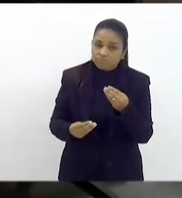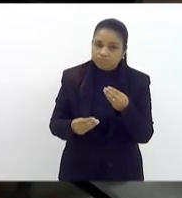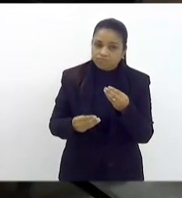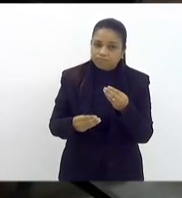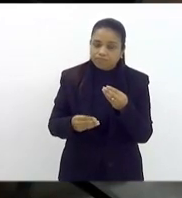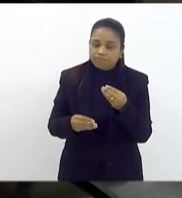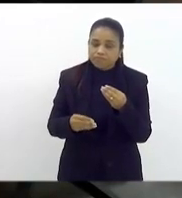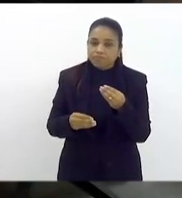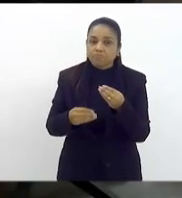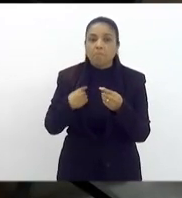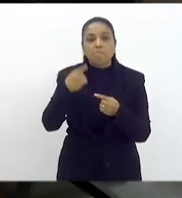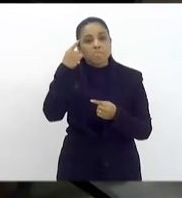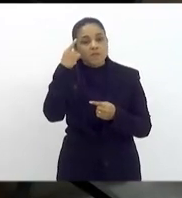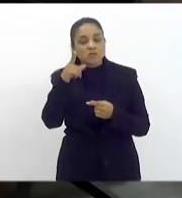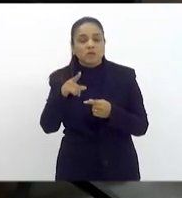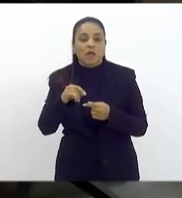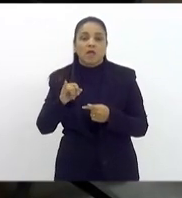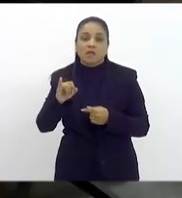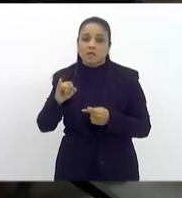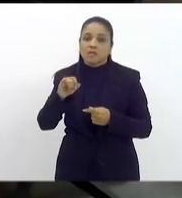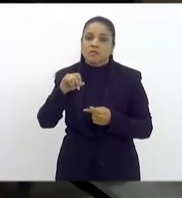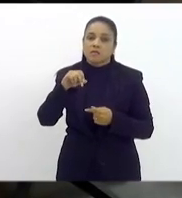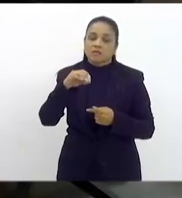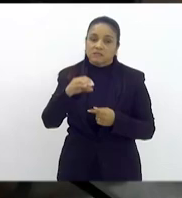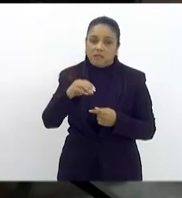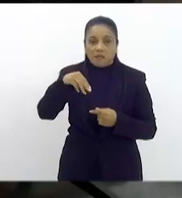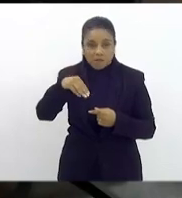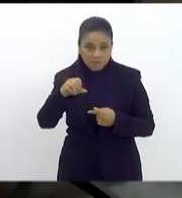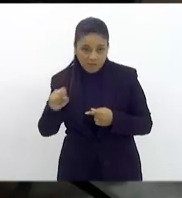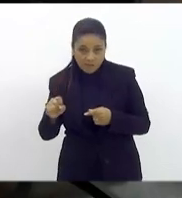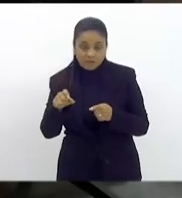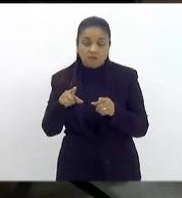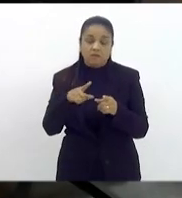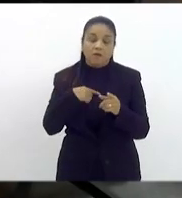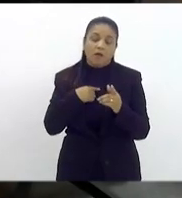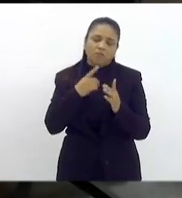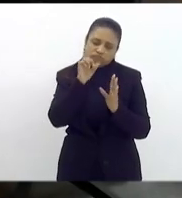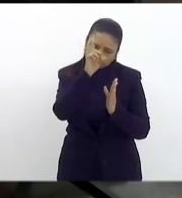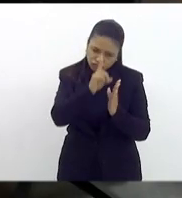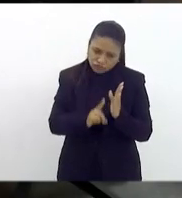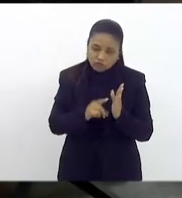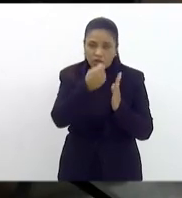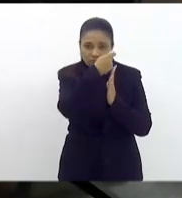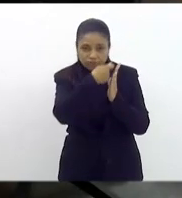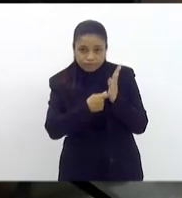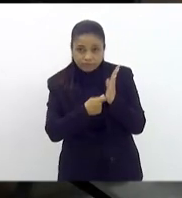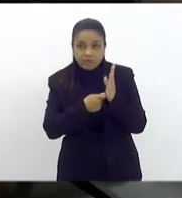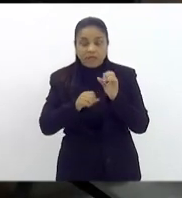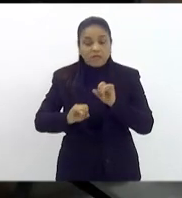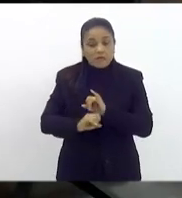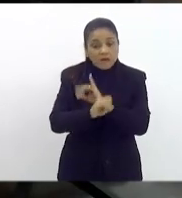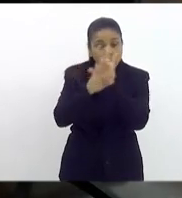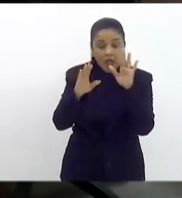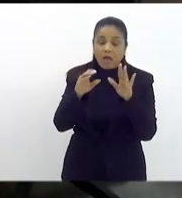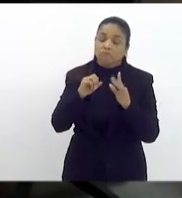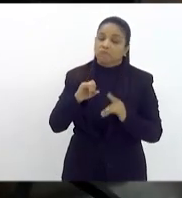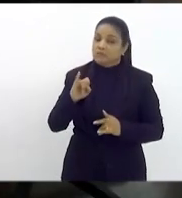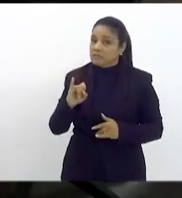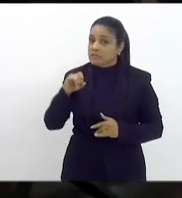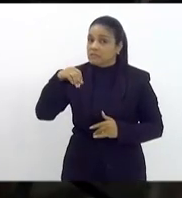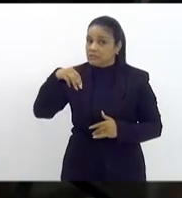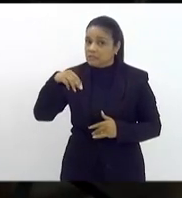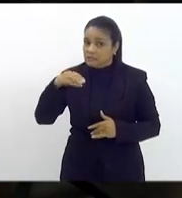Não, está claro. Isso a gente tem. Isso sobre, é ponto pacífico. Sobre o direito autoral, sobre a música, ICMS claríssimo. Isso é ponto pacífico. Só